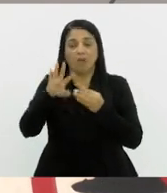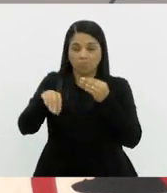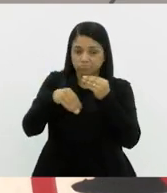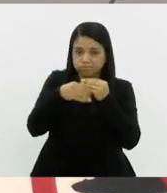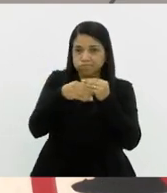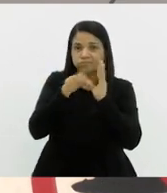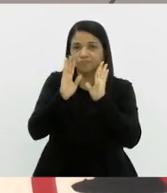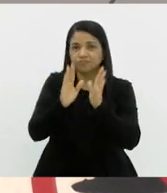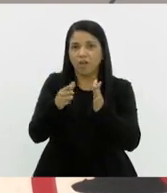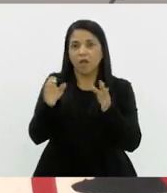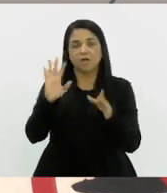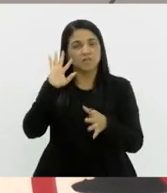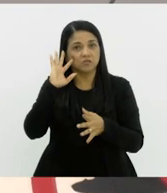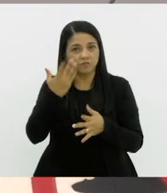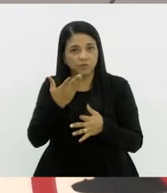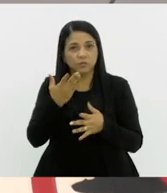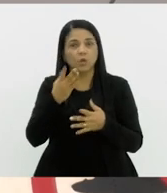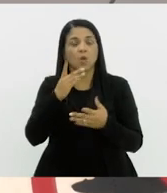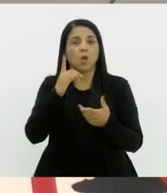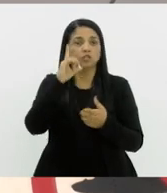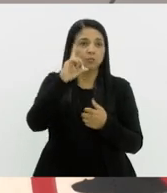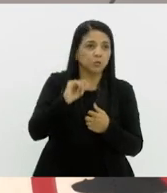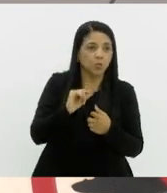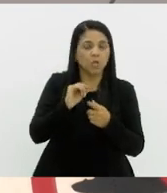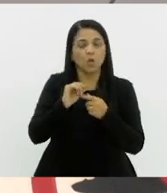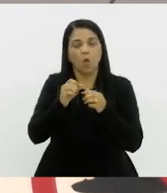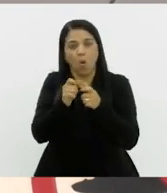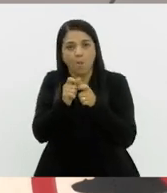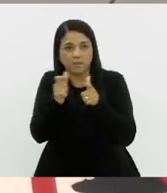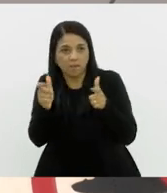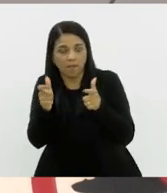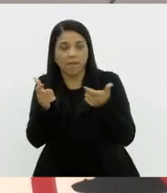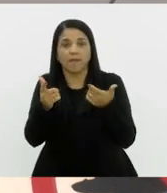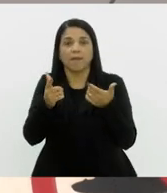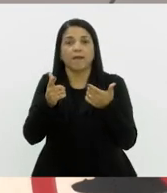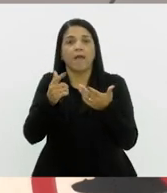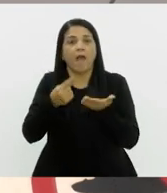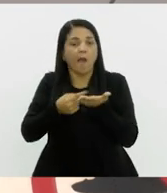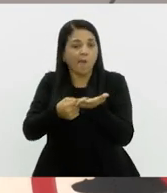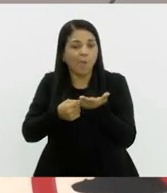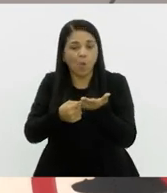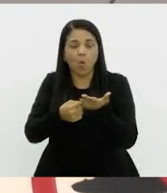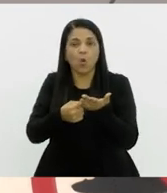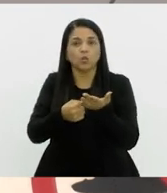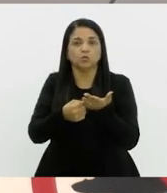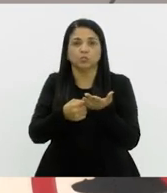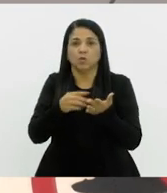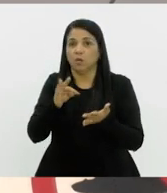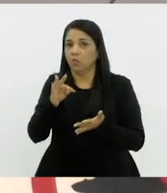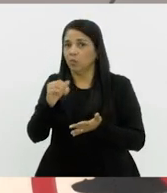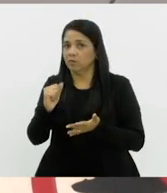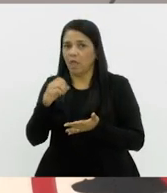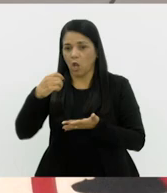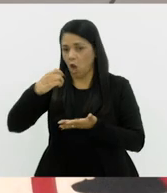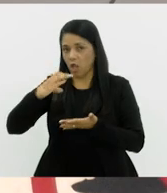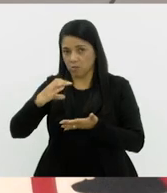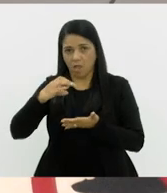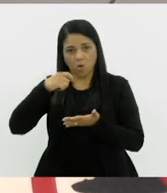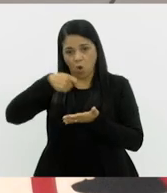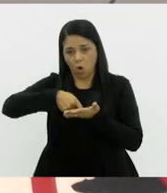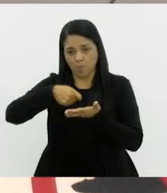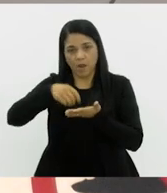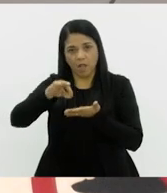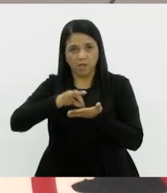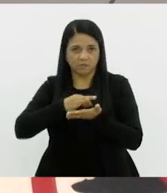poder aumentar, diminuir, não ajustar, retroceder, né? Tem que ter um acordo justamente em todas as partes. O TAC ninguém é obrigado a assinar, assina